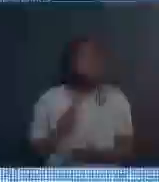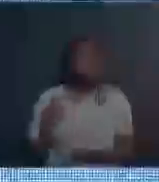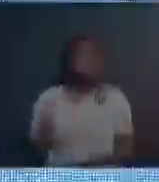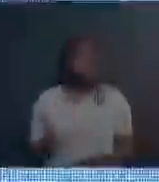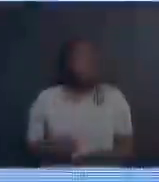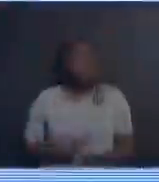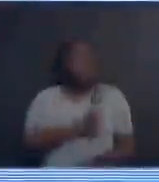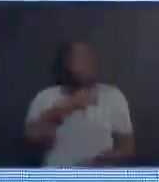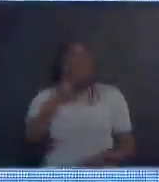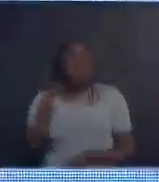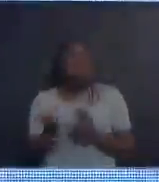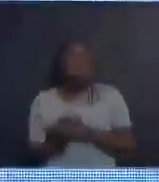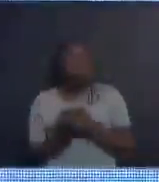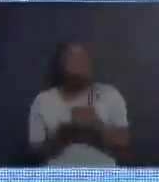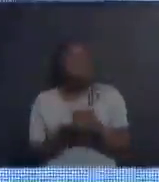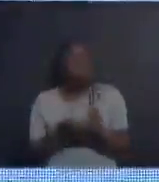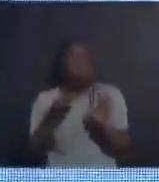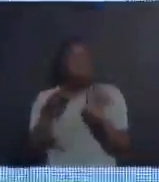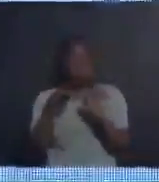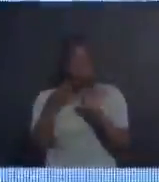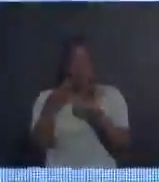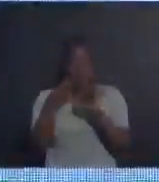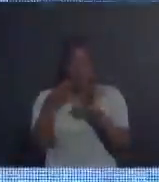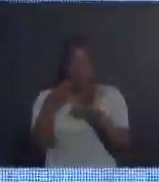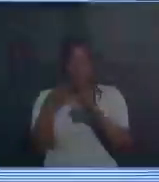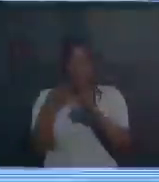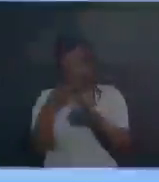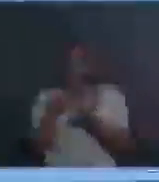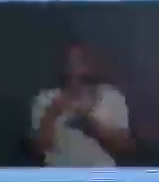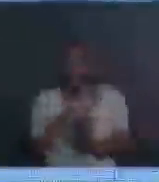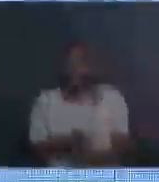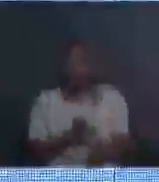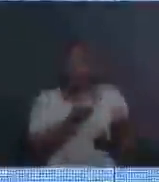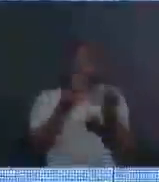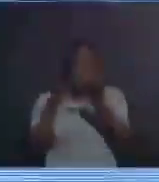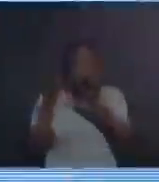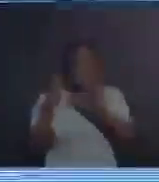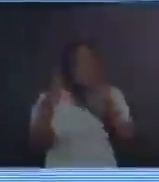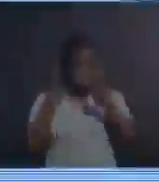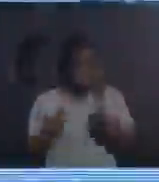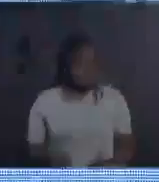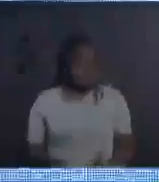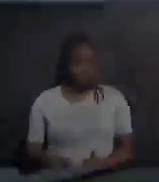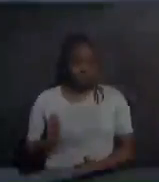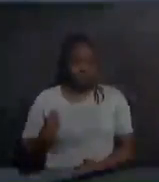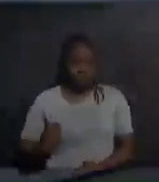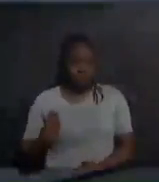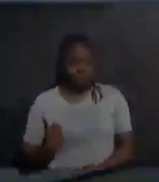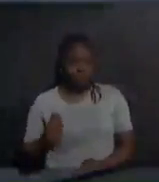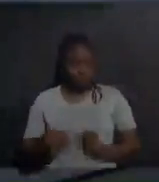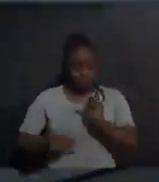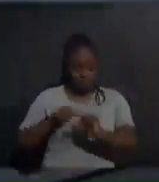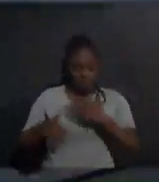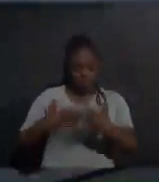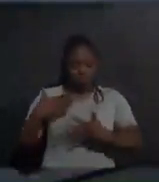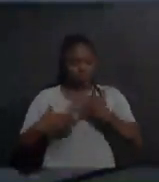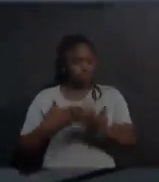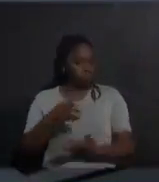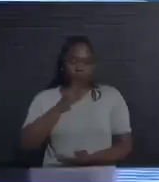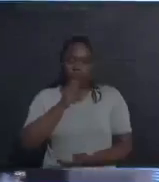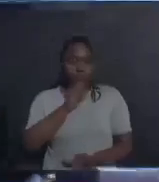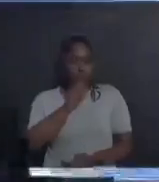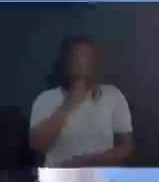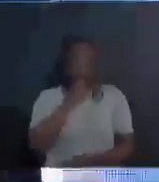lá do início do livro de Atos. Segundo, muitos ainda não viveram um avivamento, ou viveram um avivamento em parte, porque